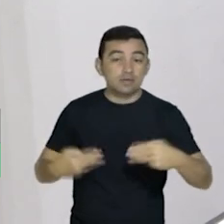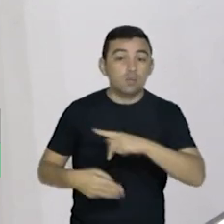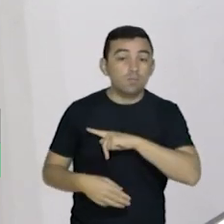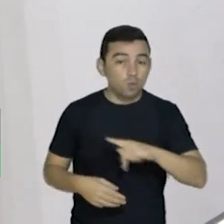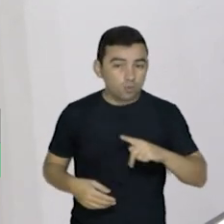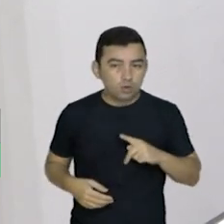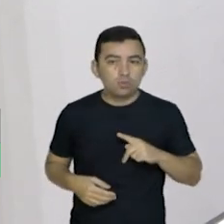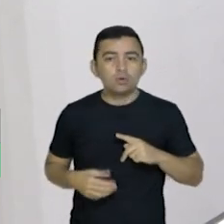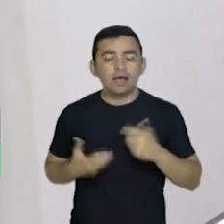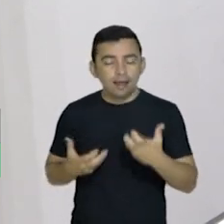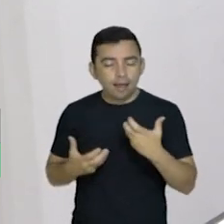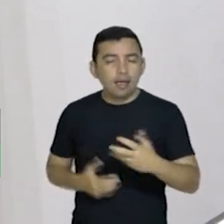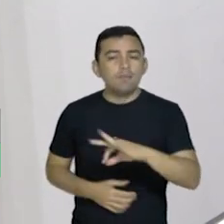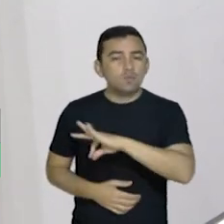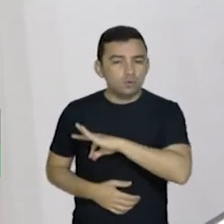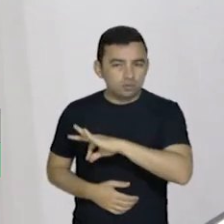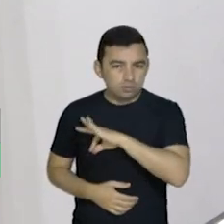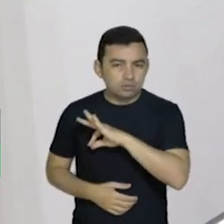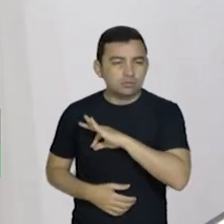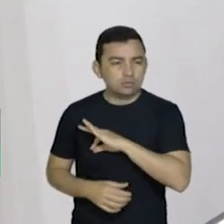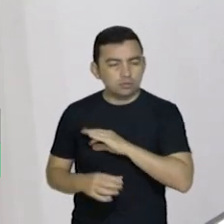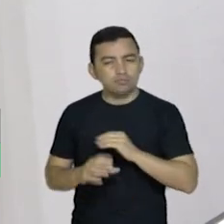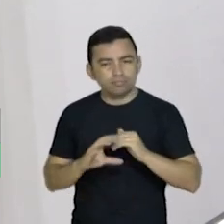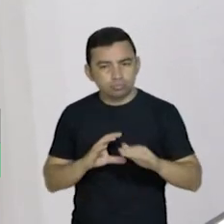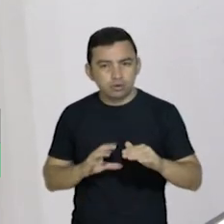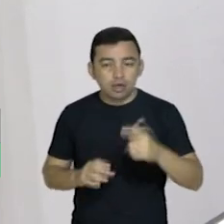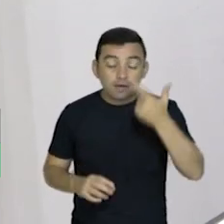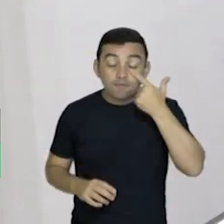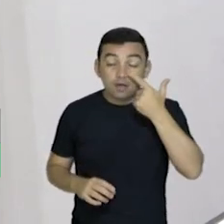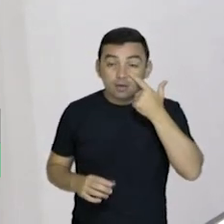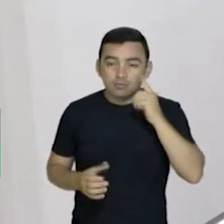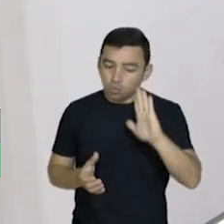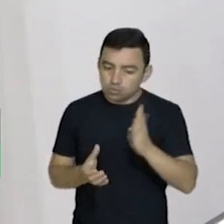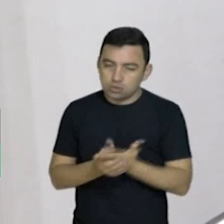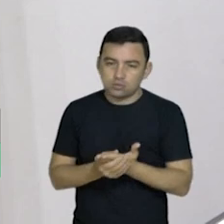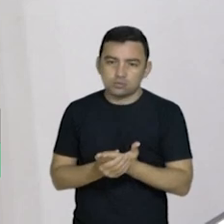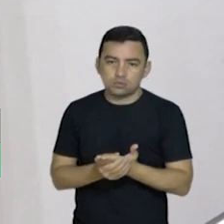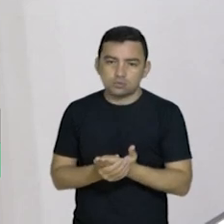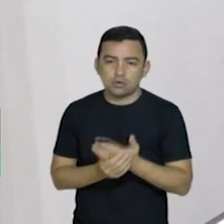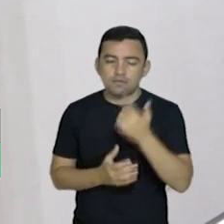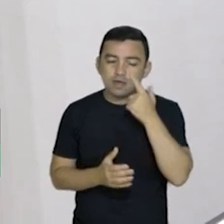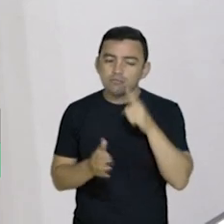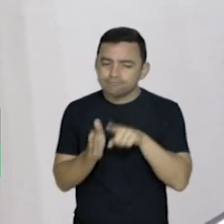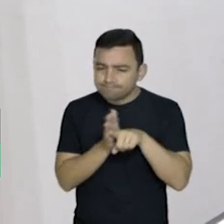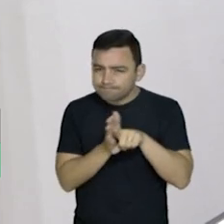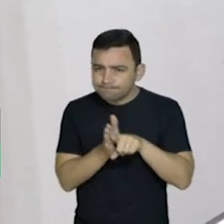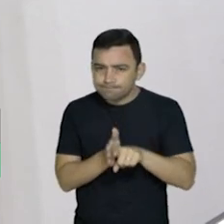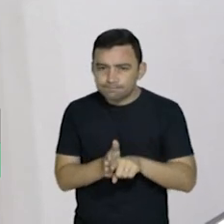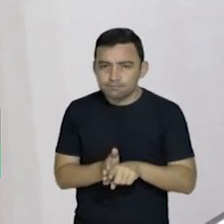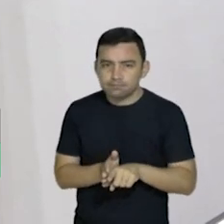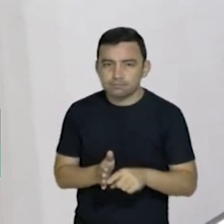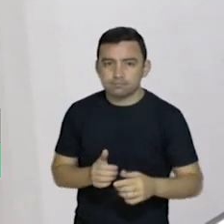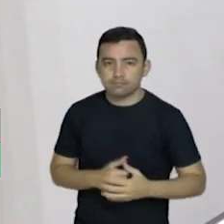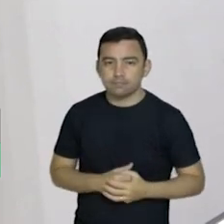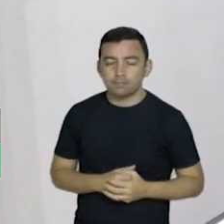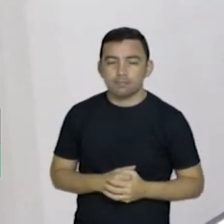polícia para quem quer que os policiais sejam instaurados e a gente apure esses fatos